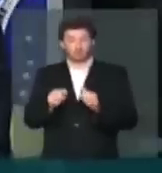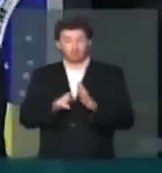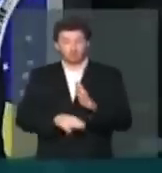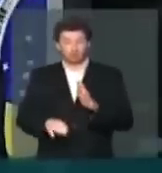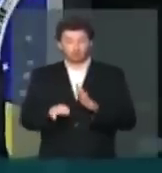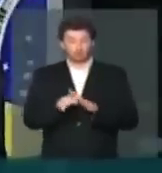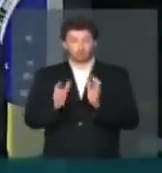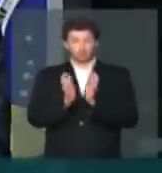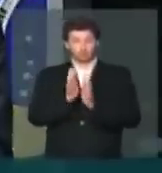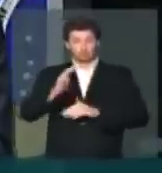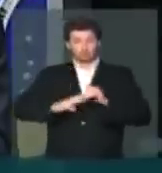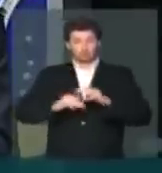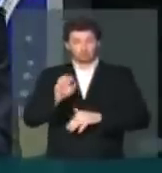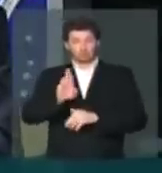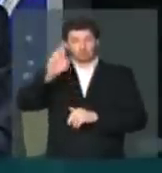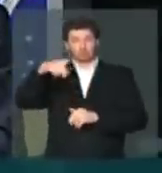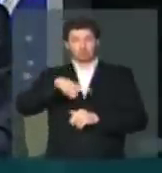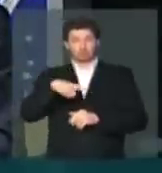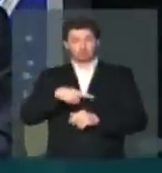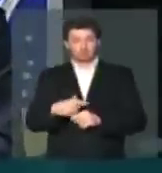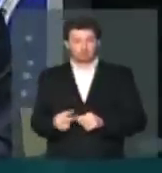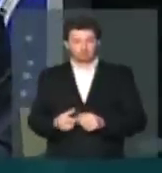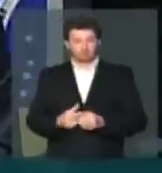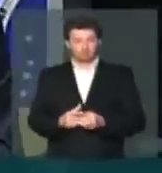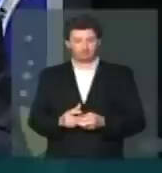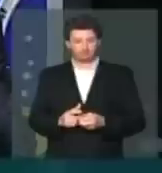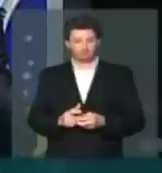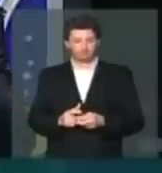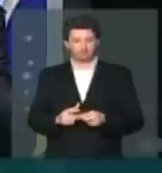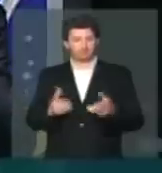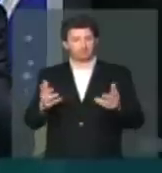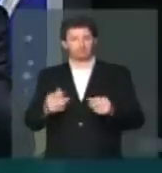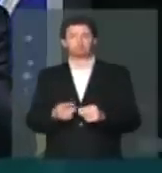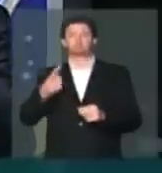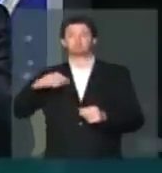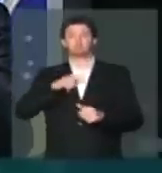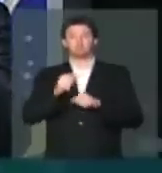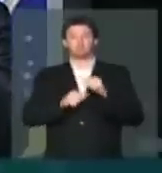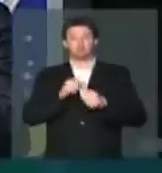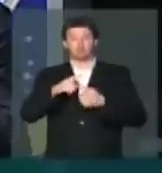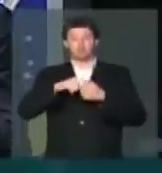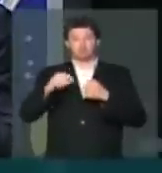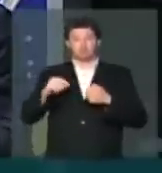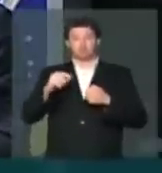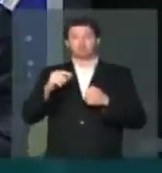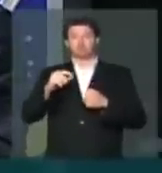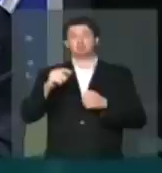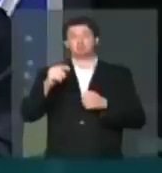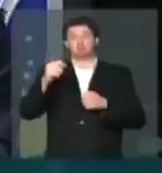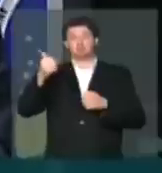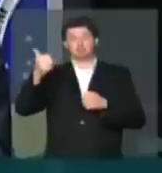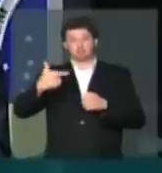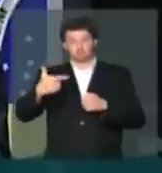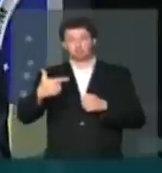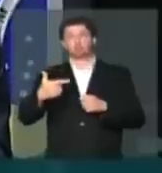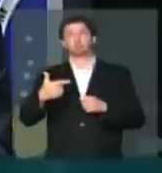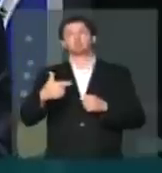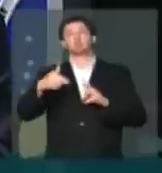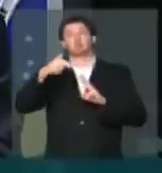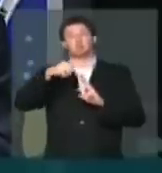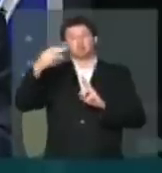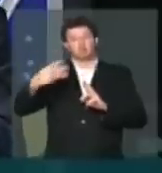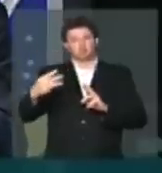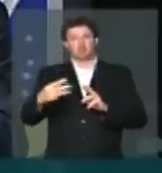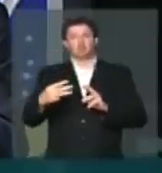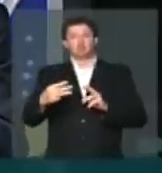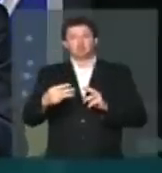as categorias representadas da CLT. Então, nós mudamos o artigo, no artigo 2º, parágrafo